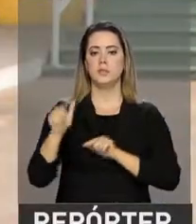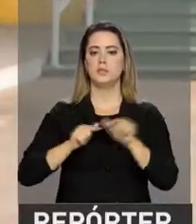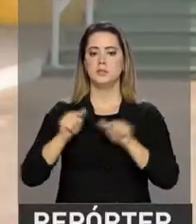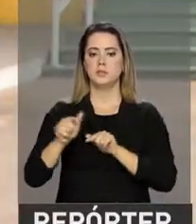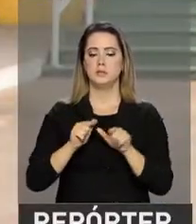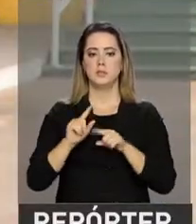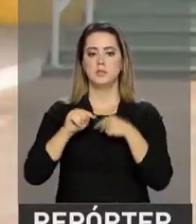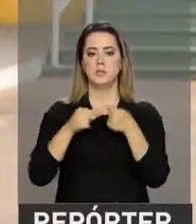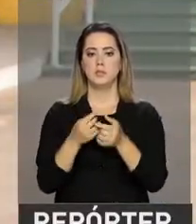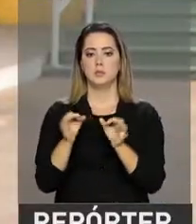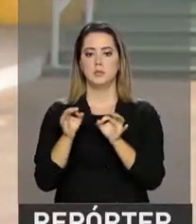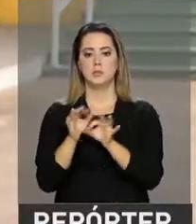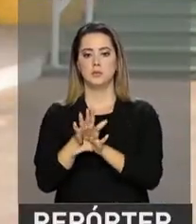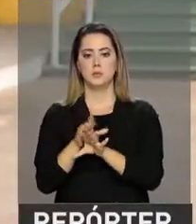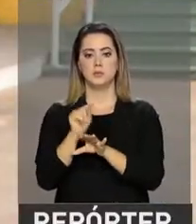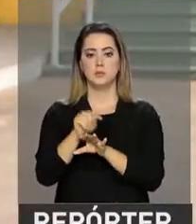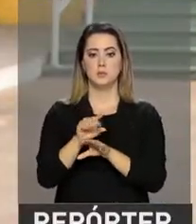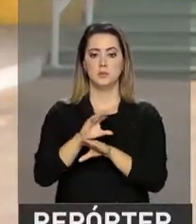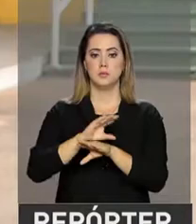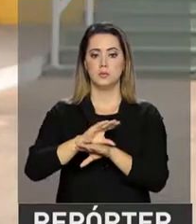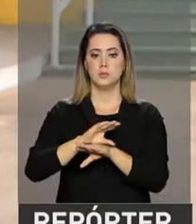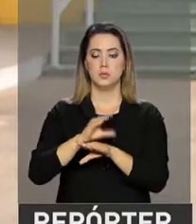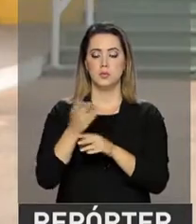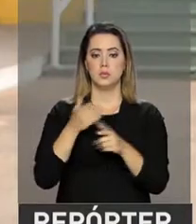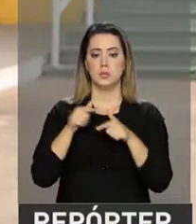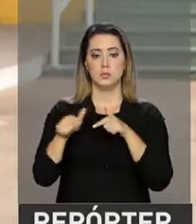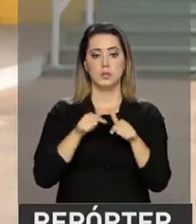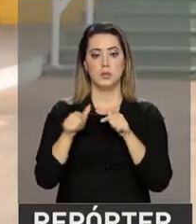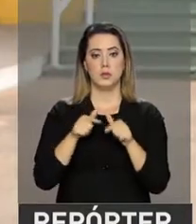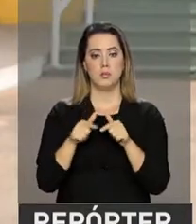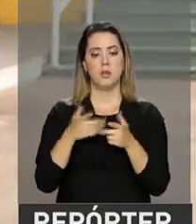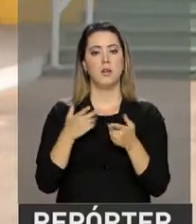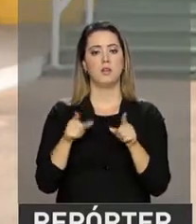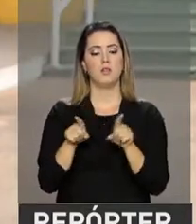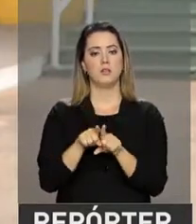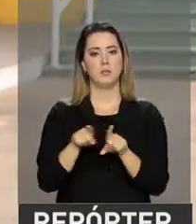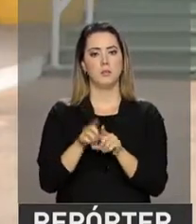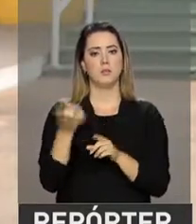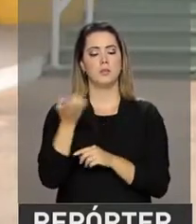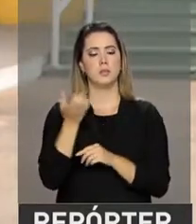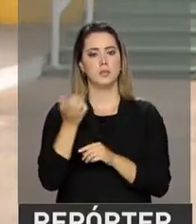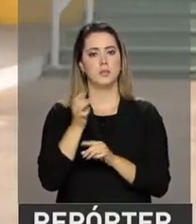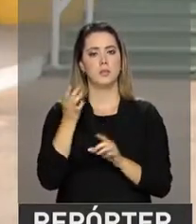trabalho, terminando a faculdade eu quero conseguir um emprego na área. Também quero fazer uma